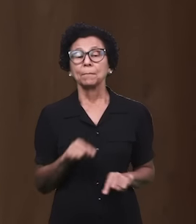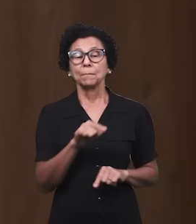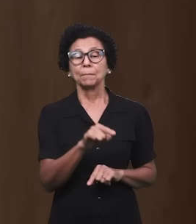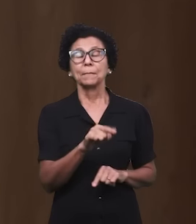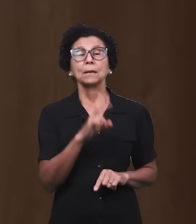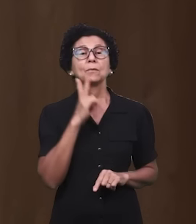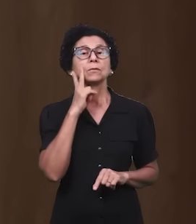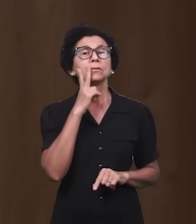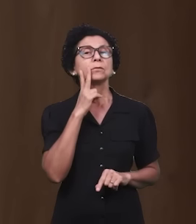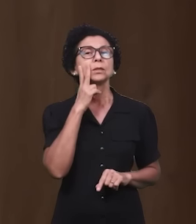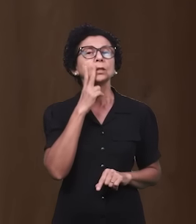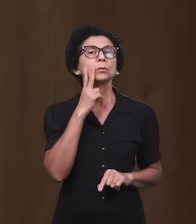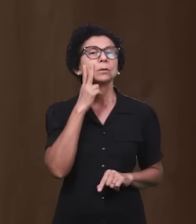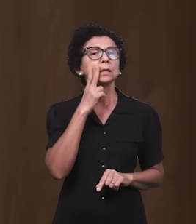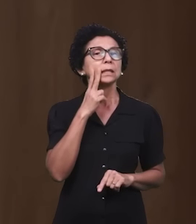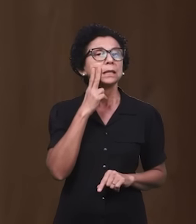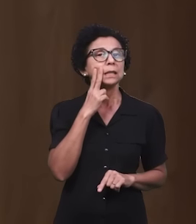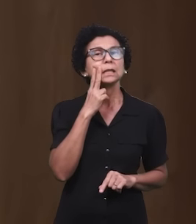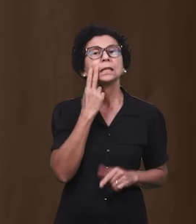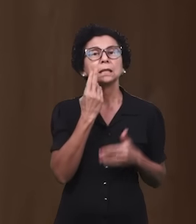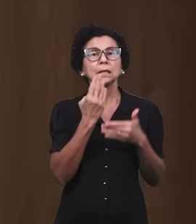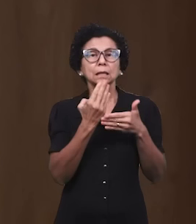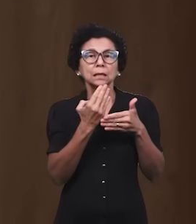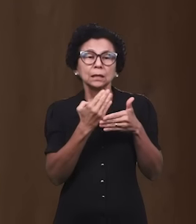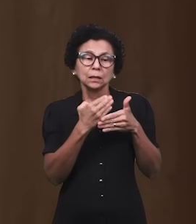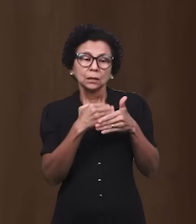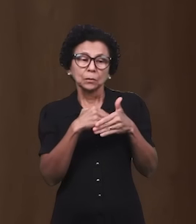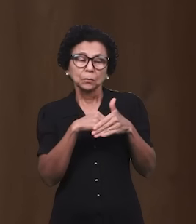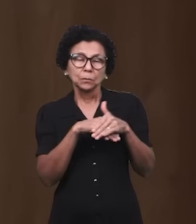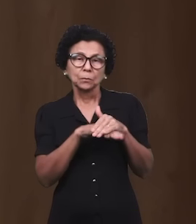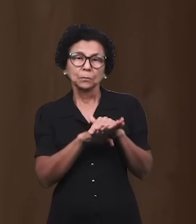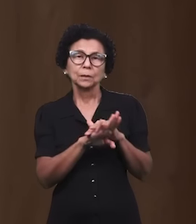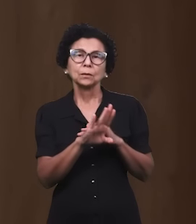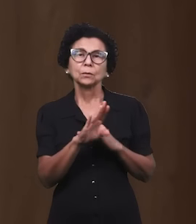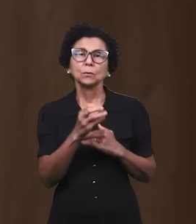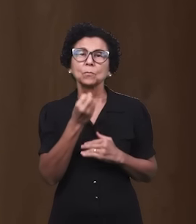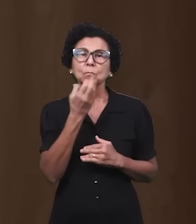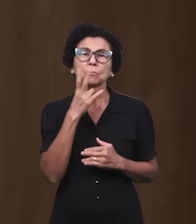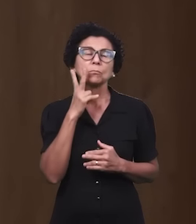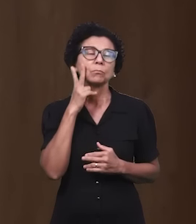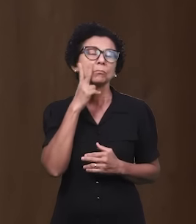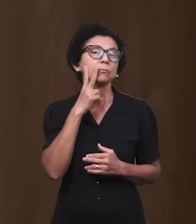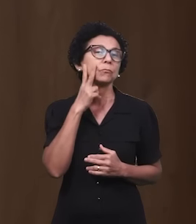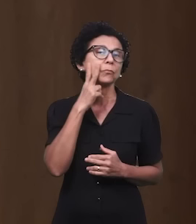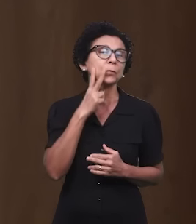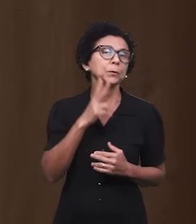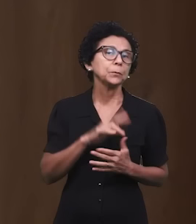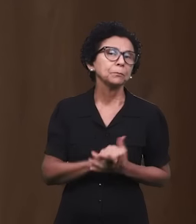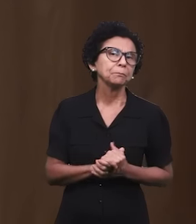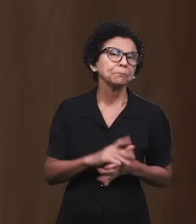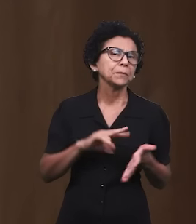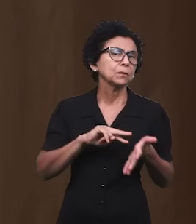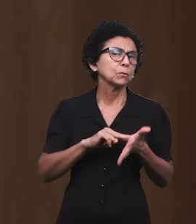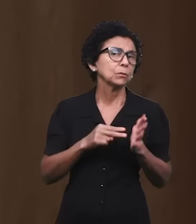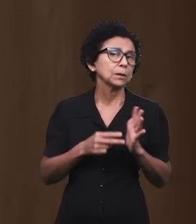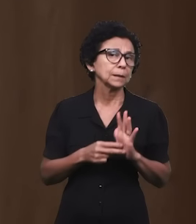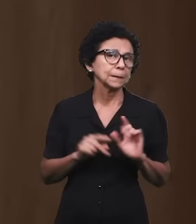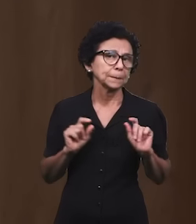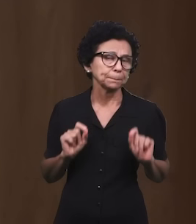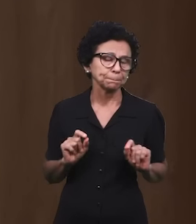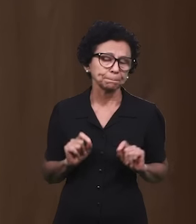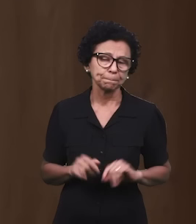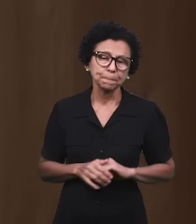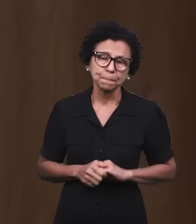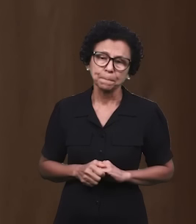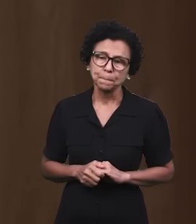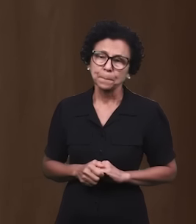né? Ele guardou o bom vinho, é o que está registrado aqui na palavra. Isso mostra o seguinte,